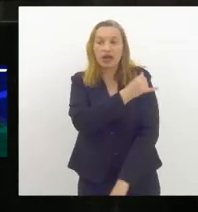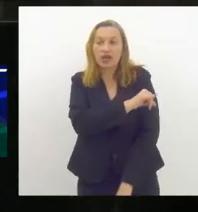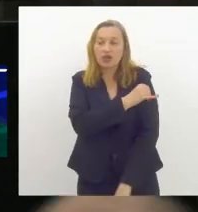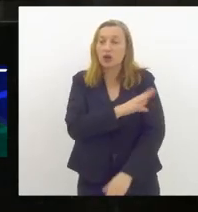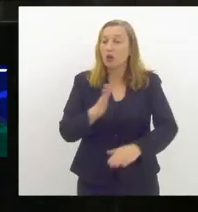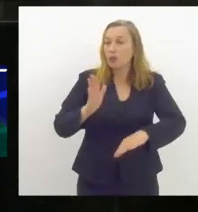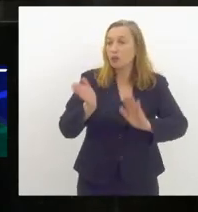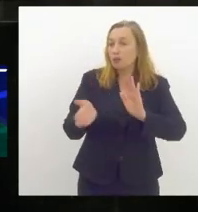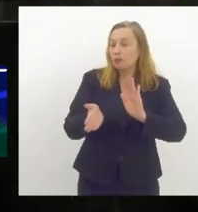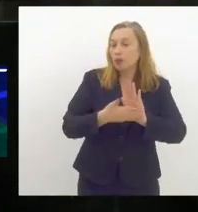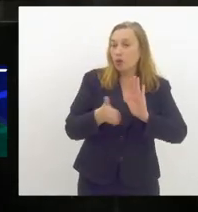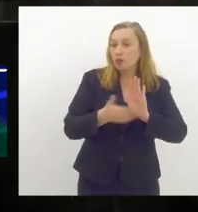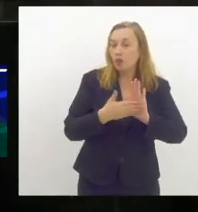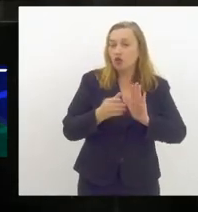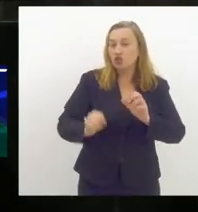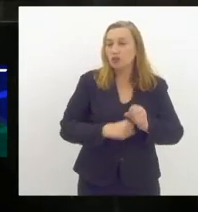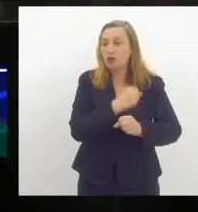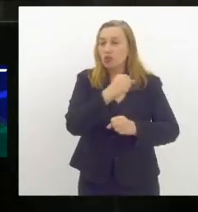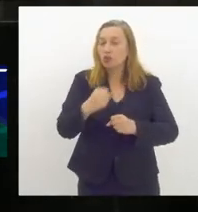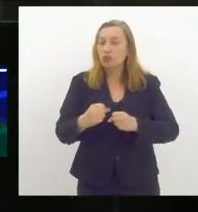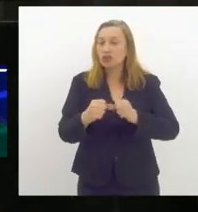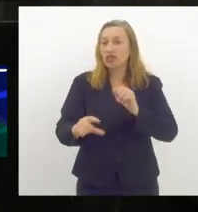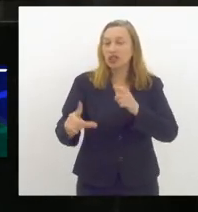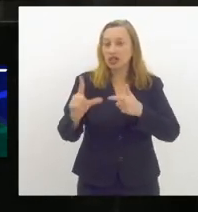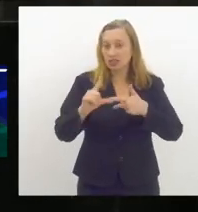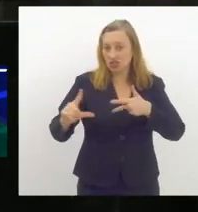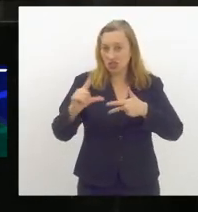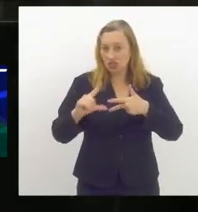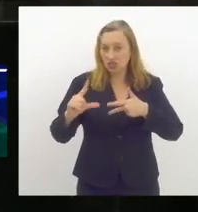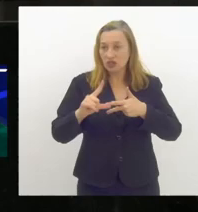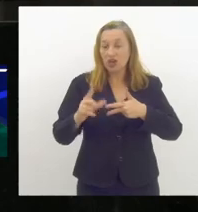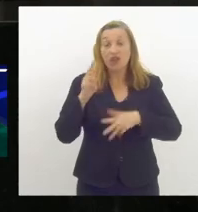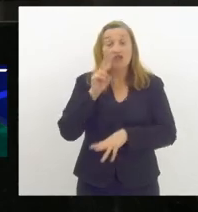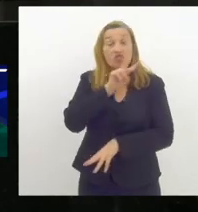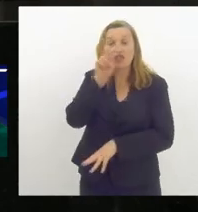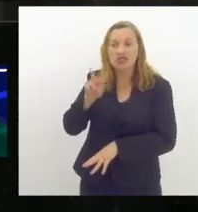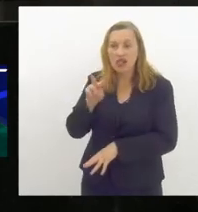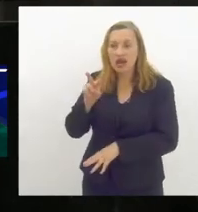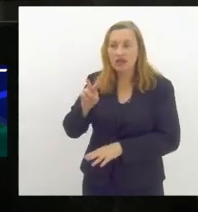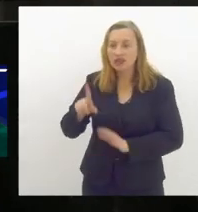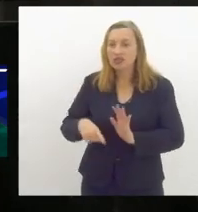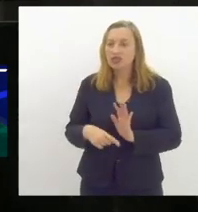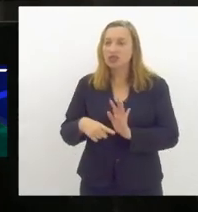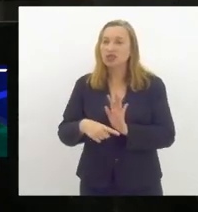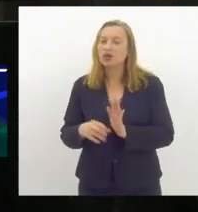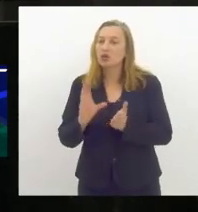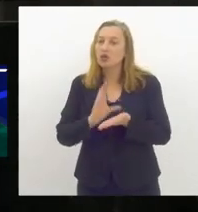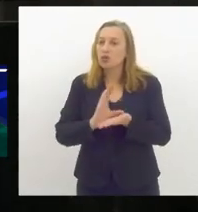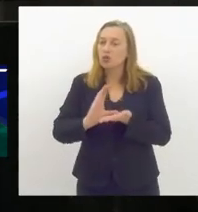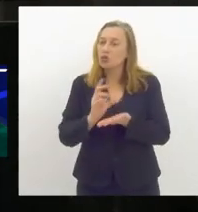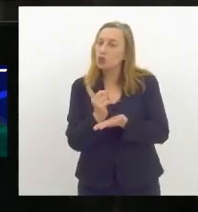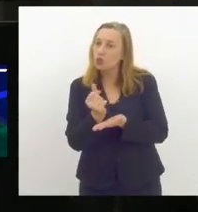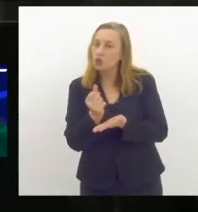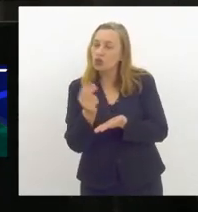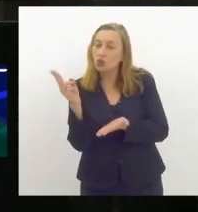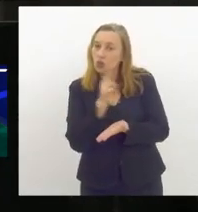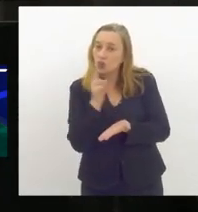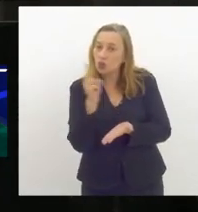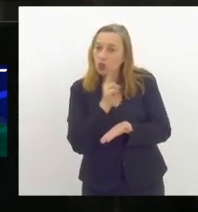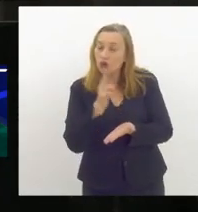foi proposta pelo poder legislativo que visava ter um auxílio emergencial que